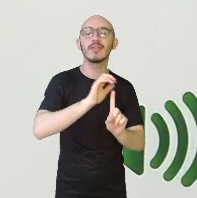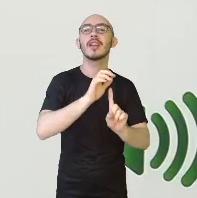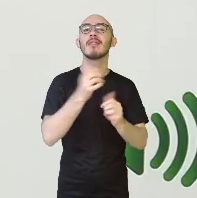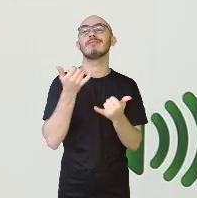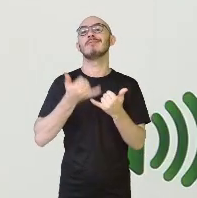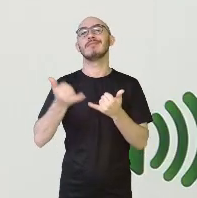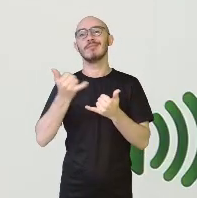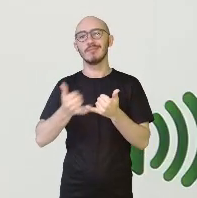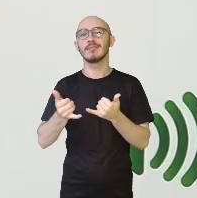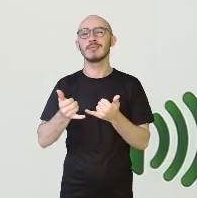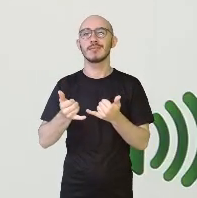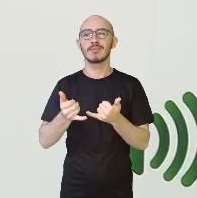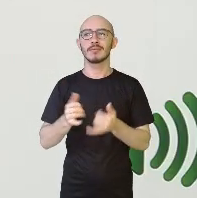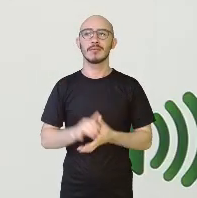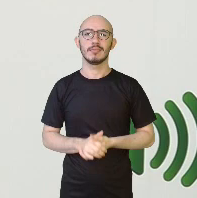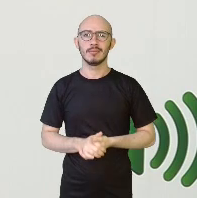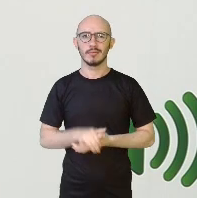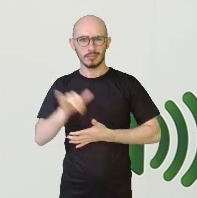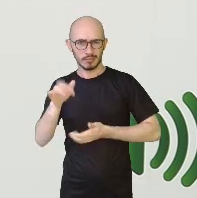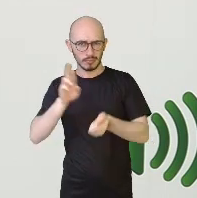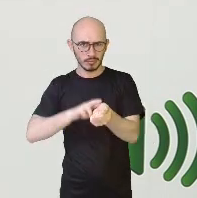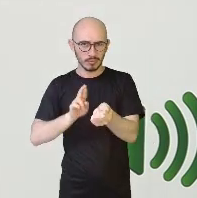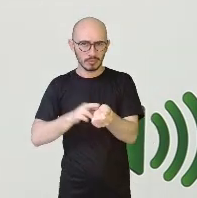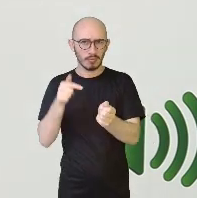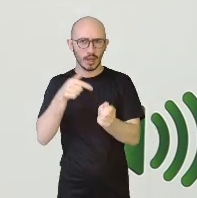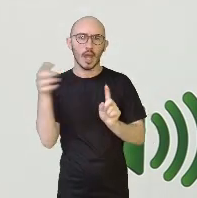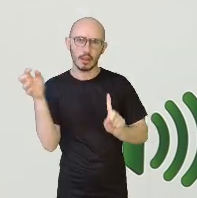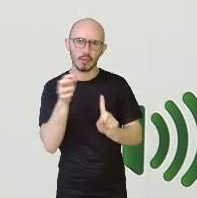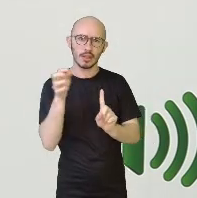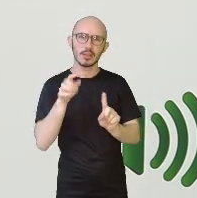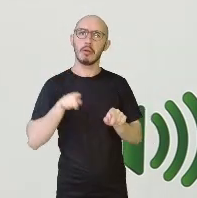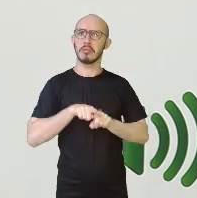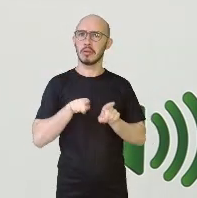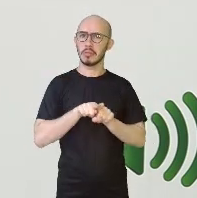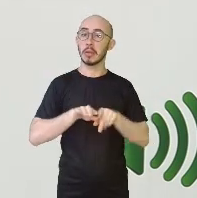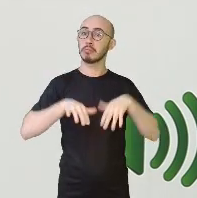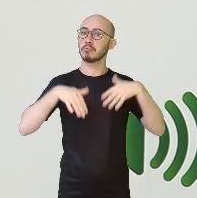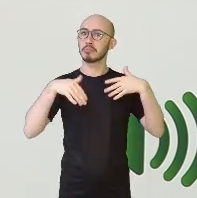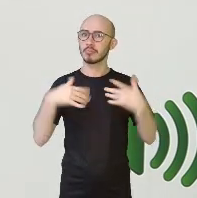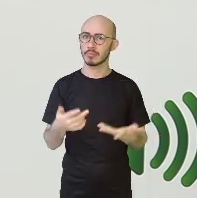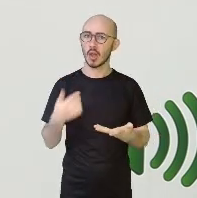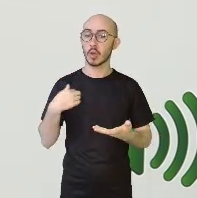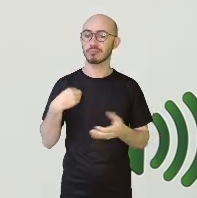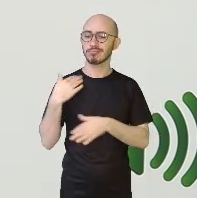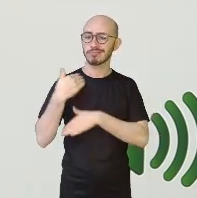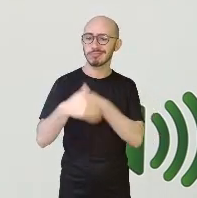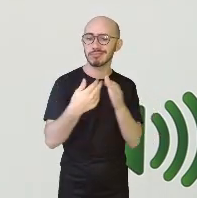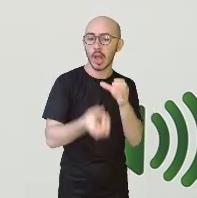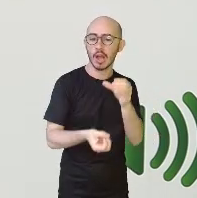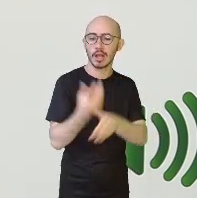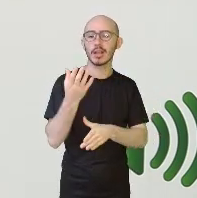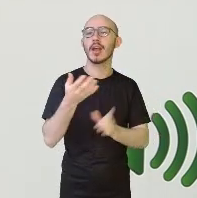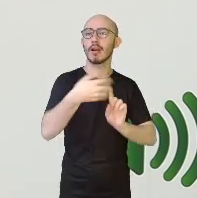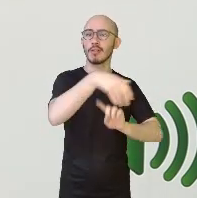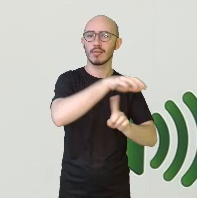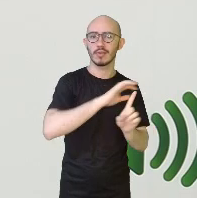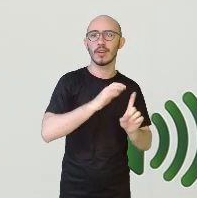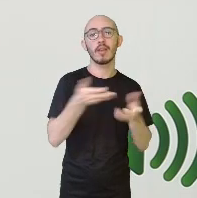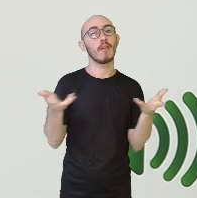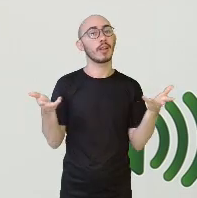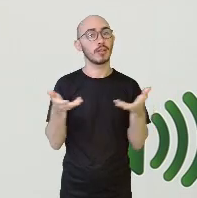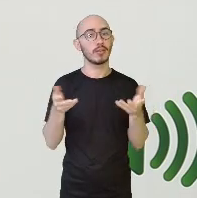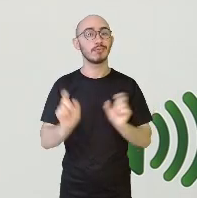parecido? Pois é, será que esse ritmo influenciou também, esses passos influenciaram na construção dos passos do frevo que a gente conhece